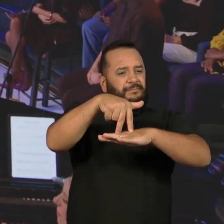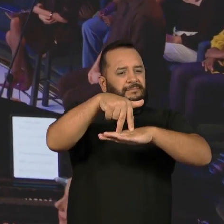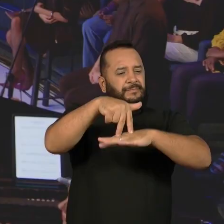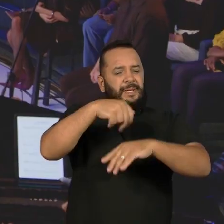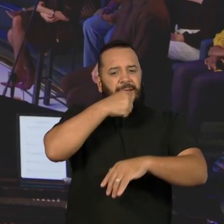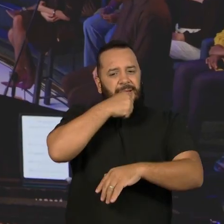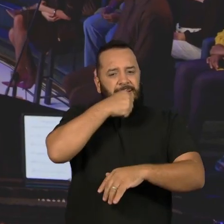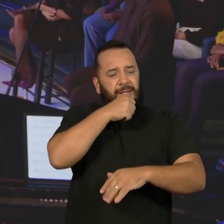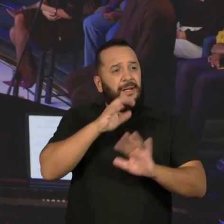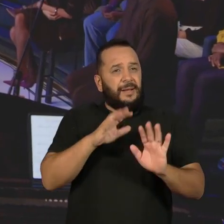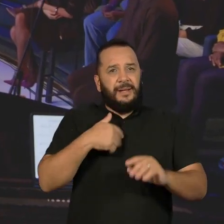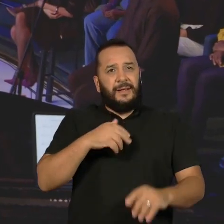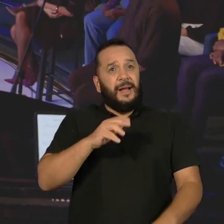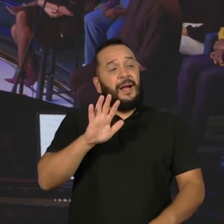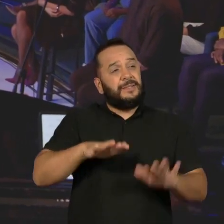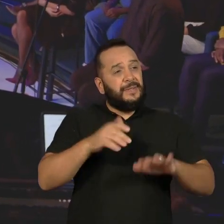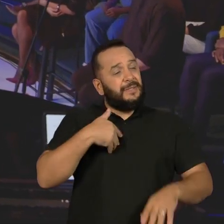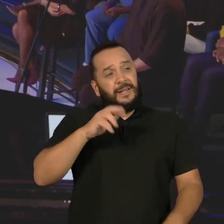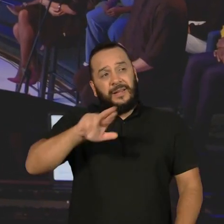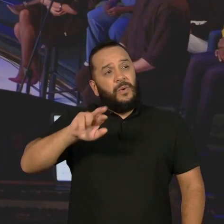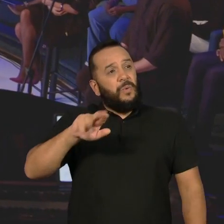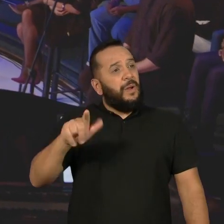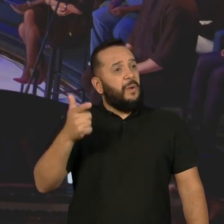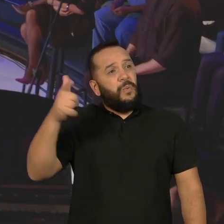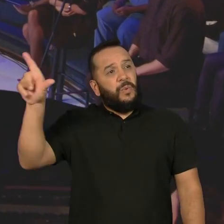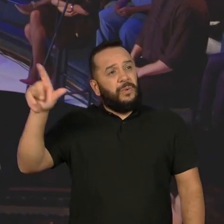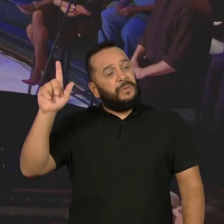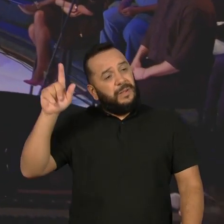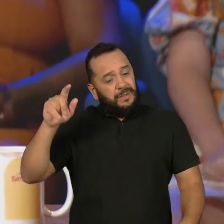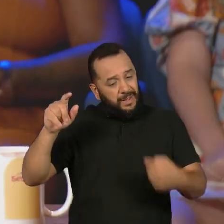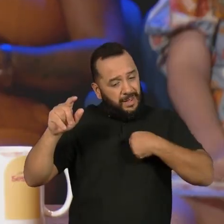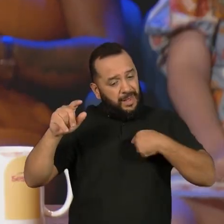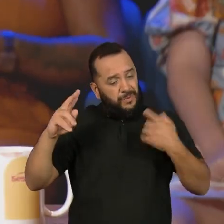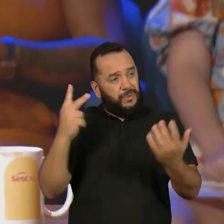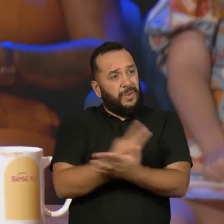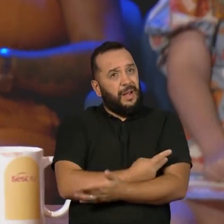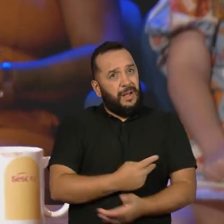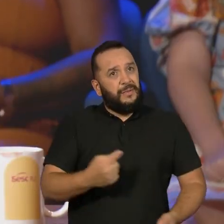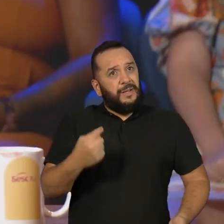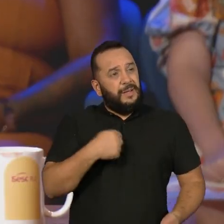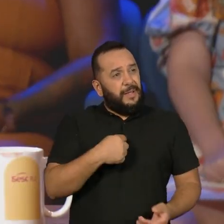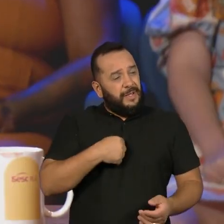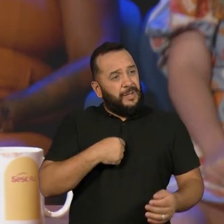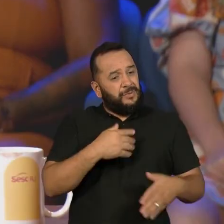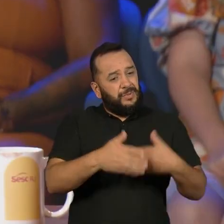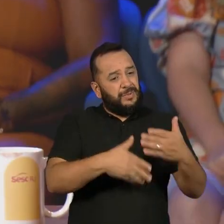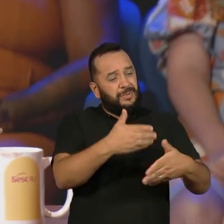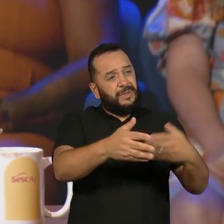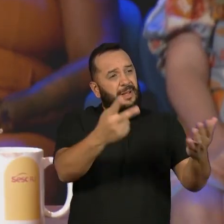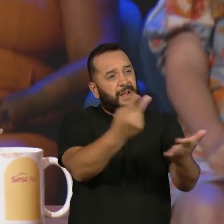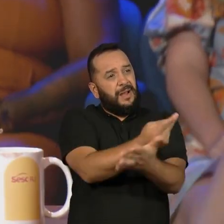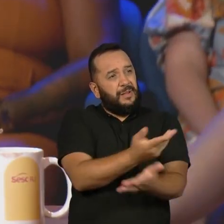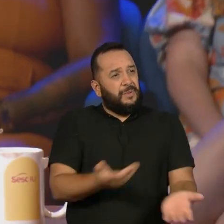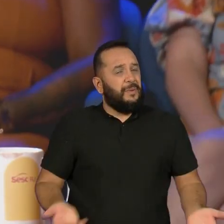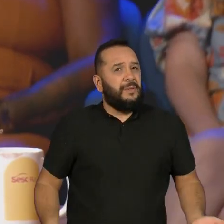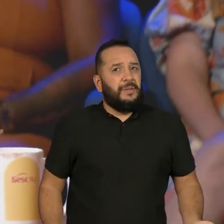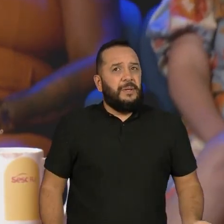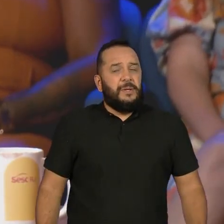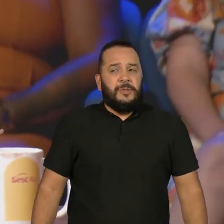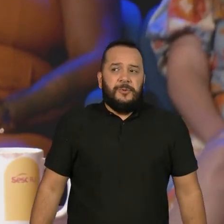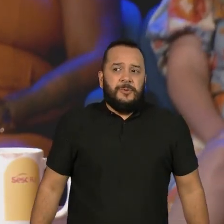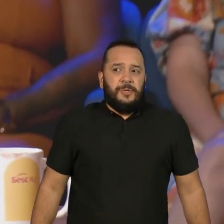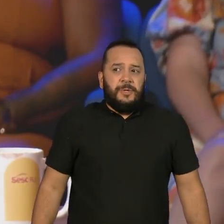que não é o outro, sou eu. Total. Sou eu que estou fazendo o movimento errado, sou eu que estou indo para a direção errada, né? E é